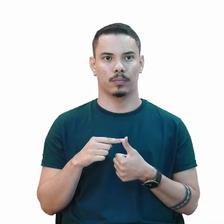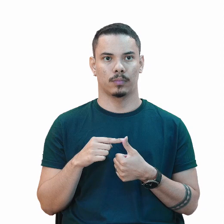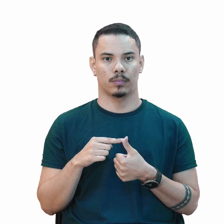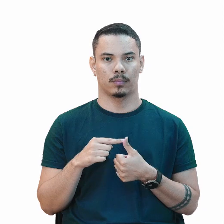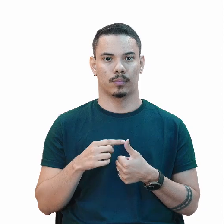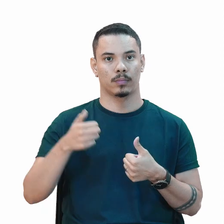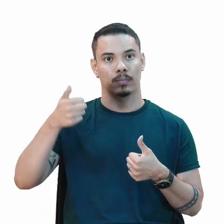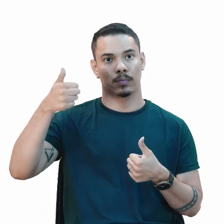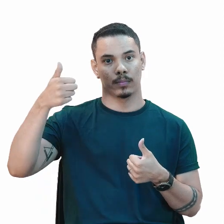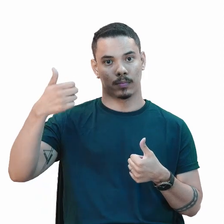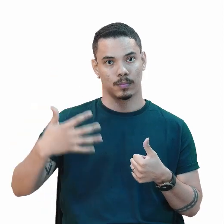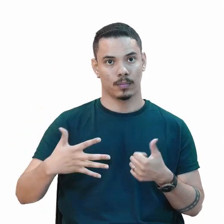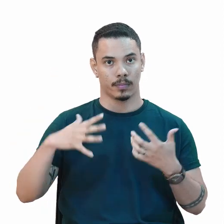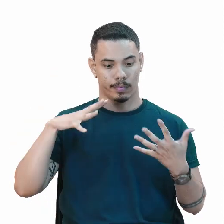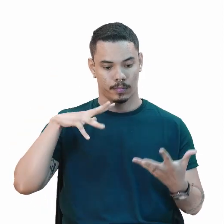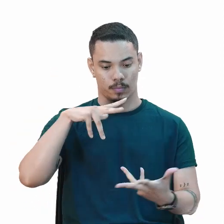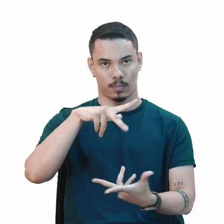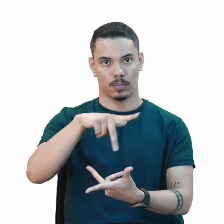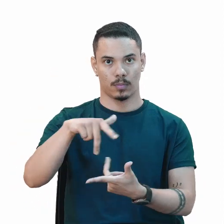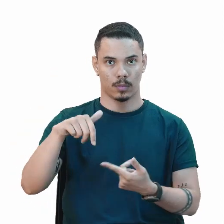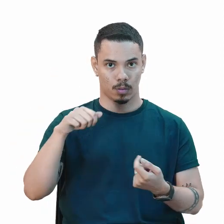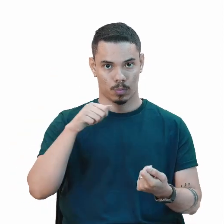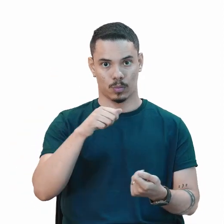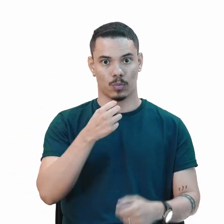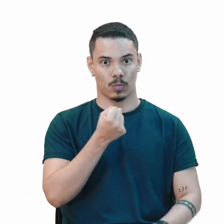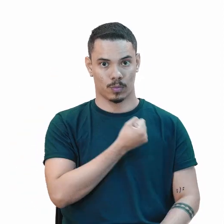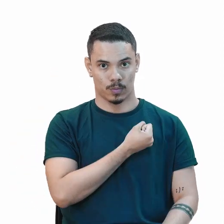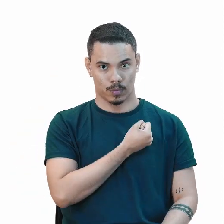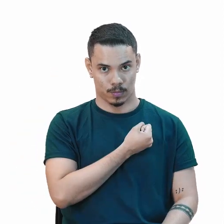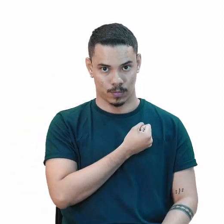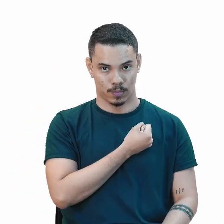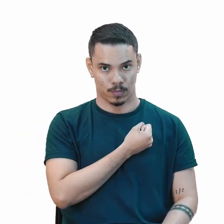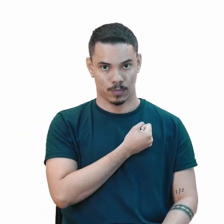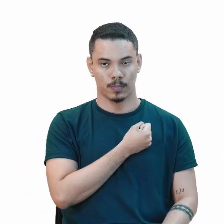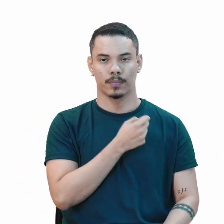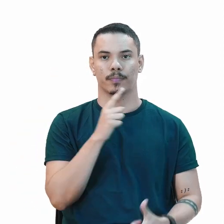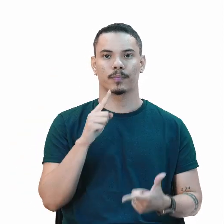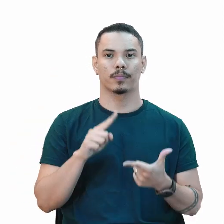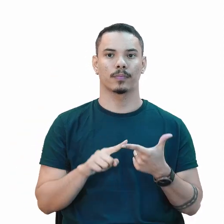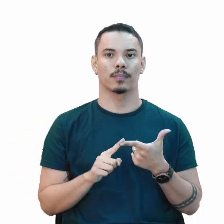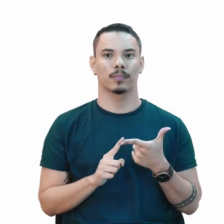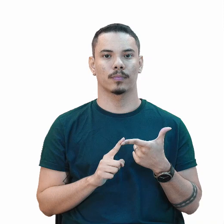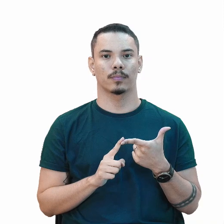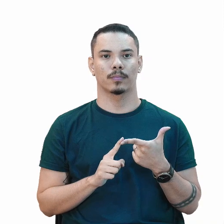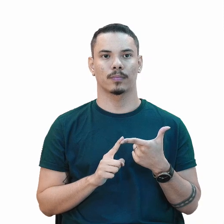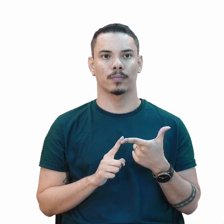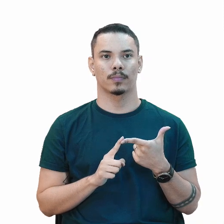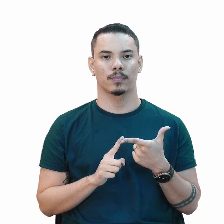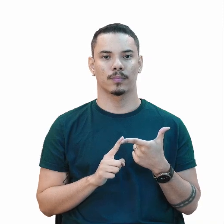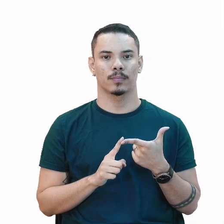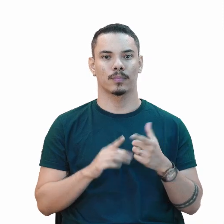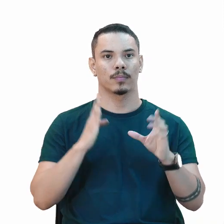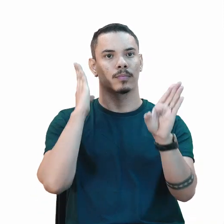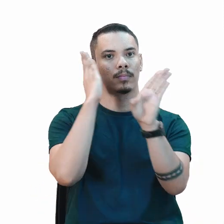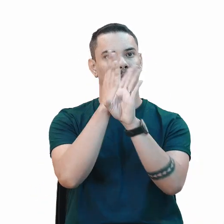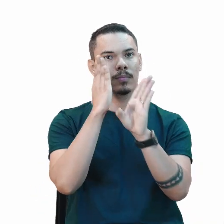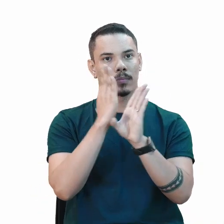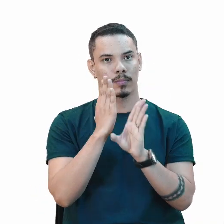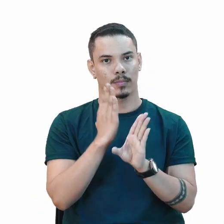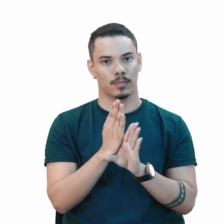A: explicar o mundo com os números. Alternativa B: